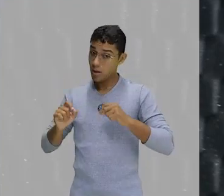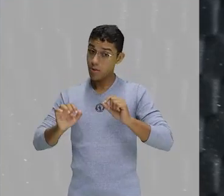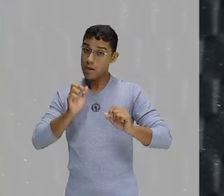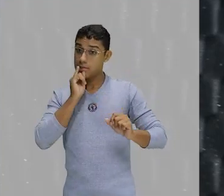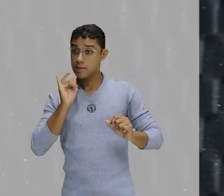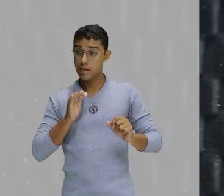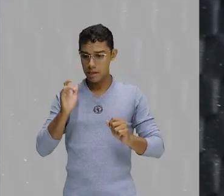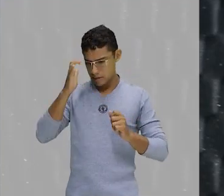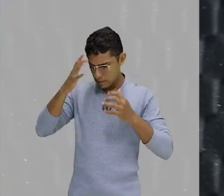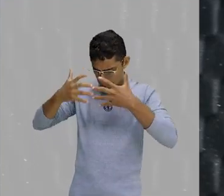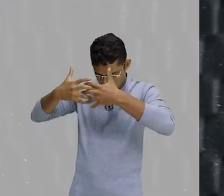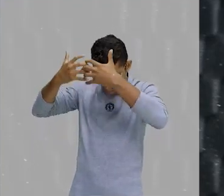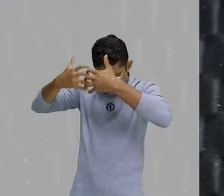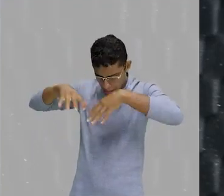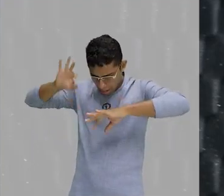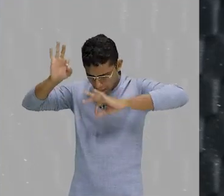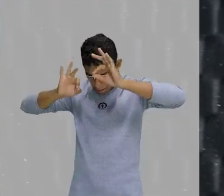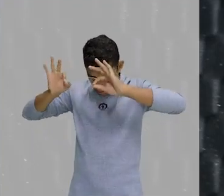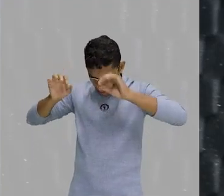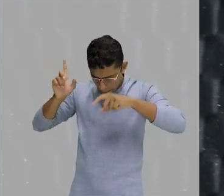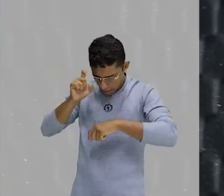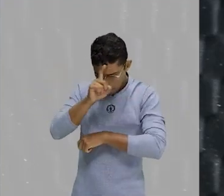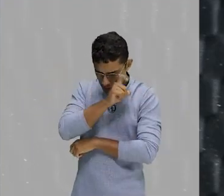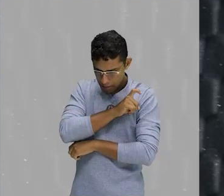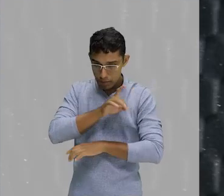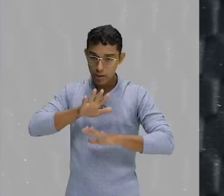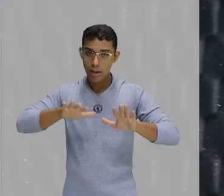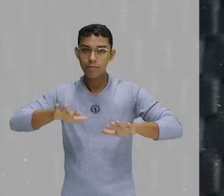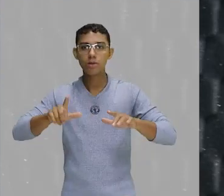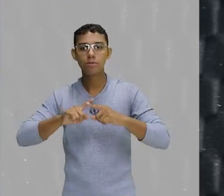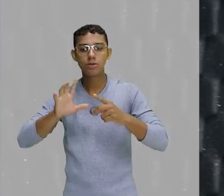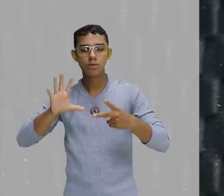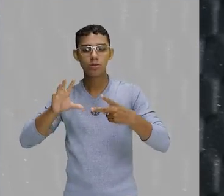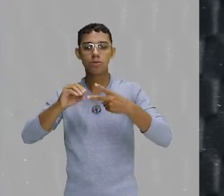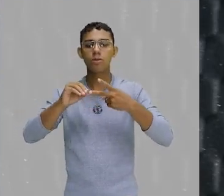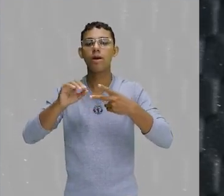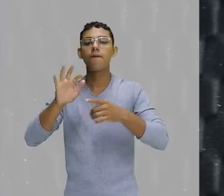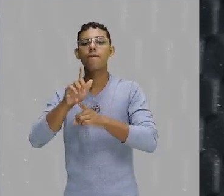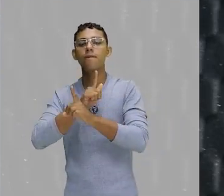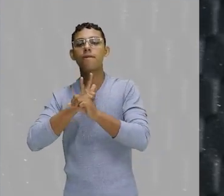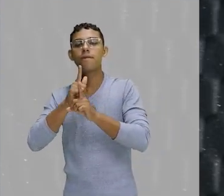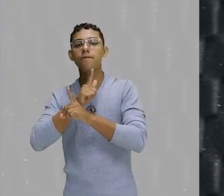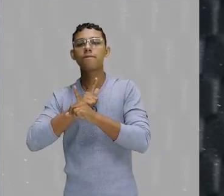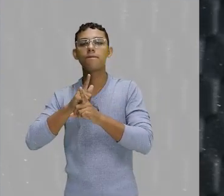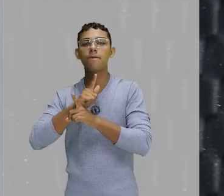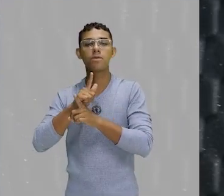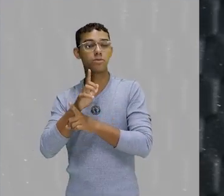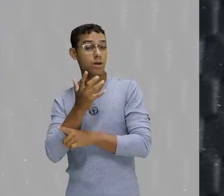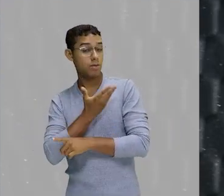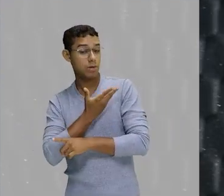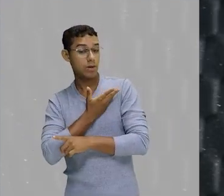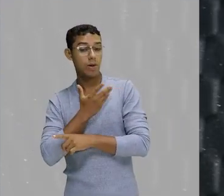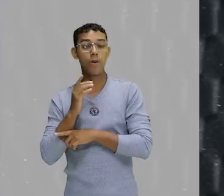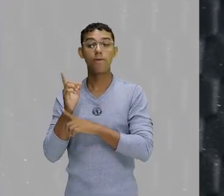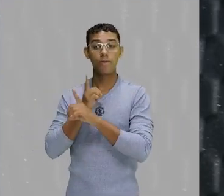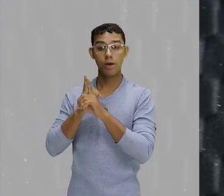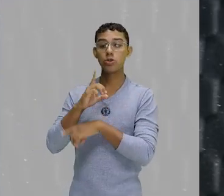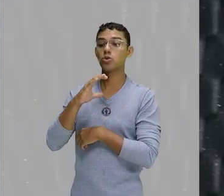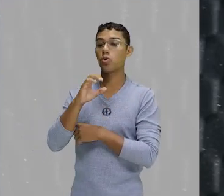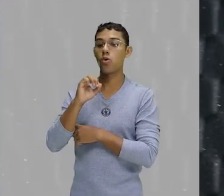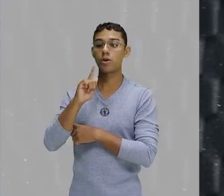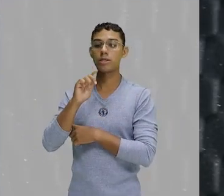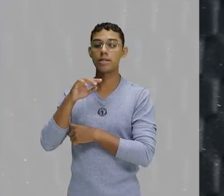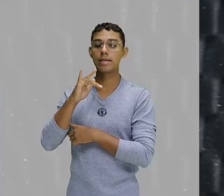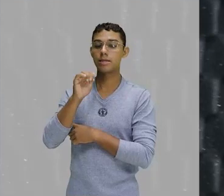ele te domina. Porque aqui vai entrar a questão dos falsos amigos, falsos cognatos. Quem assistiu a nossa live do terceirão viu muito